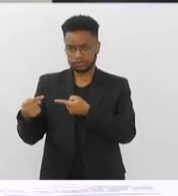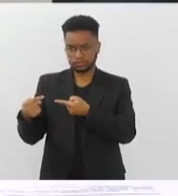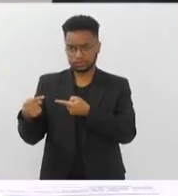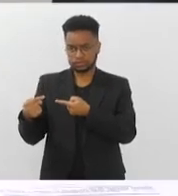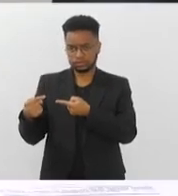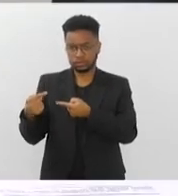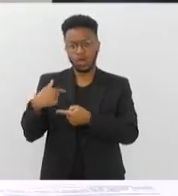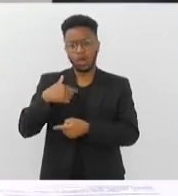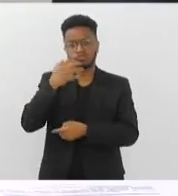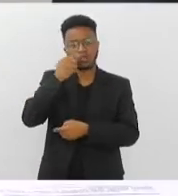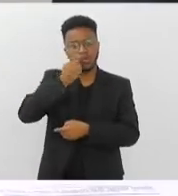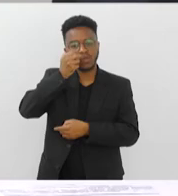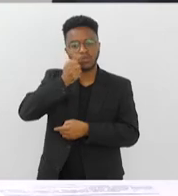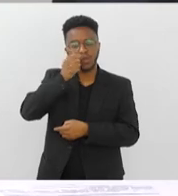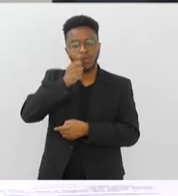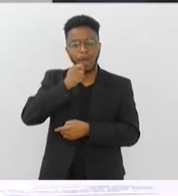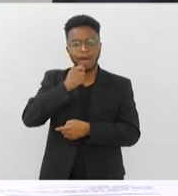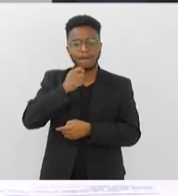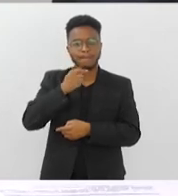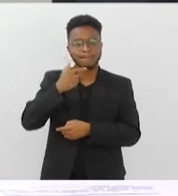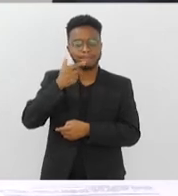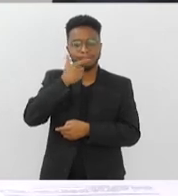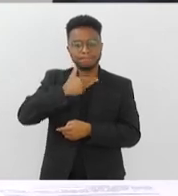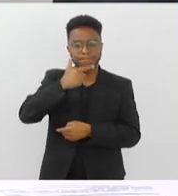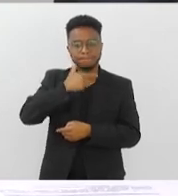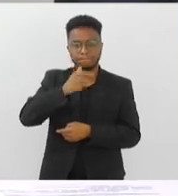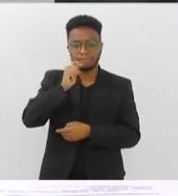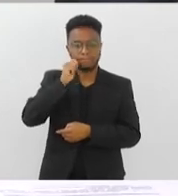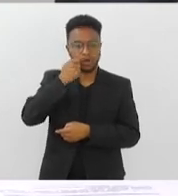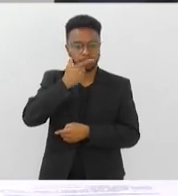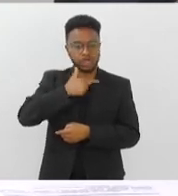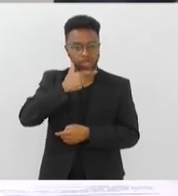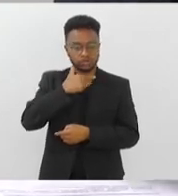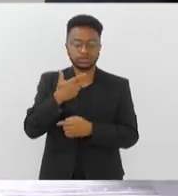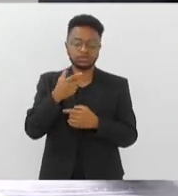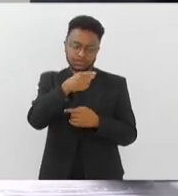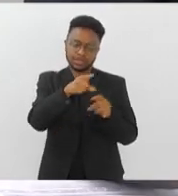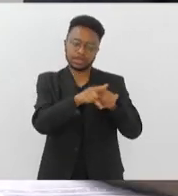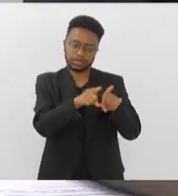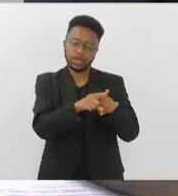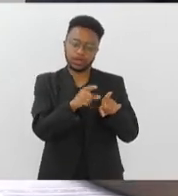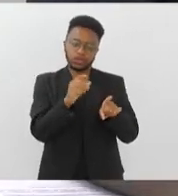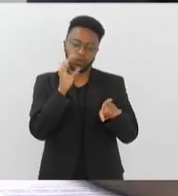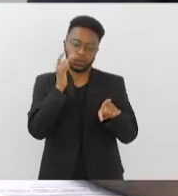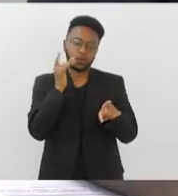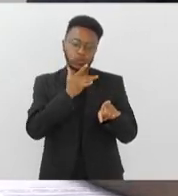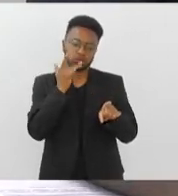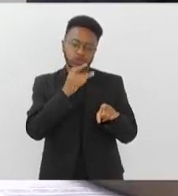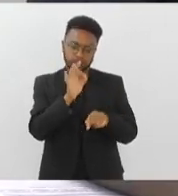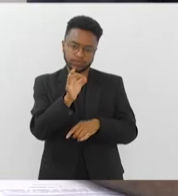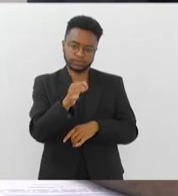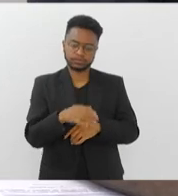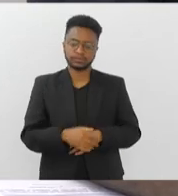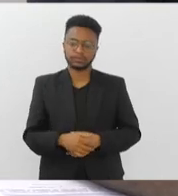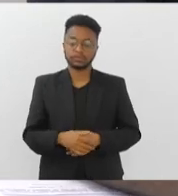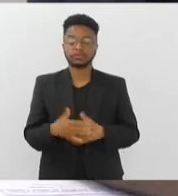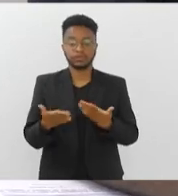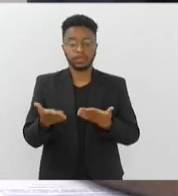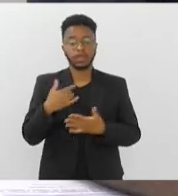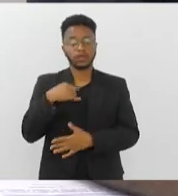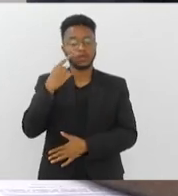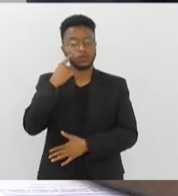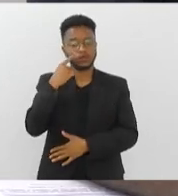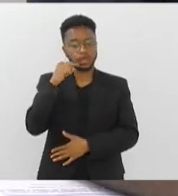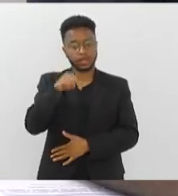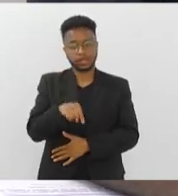Estou acabando de comer um pão de queijo aqui, Vossa Excelência também. Tá bom, tá morninho. Não, eu estava verificando aqui, deputado Luiz